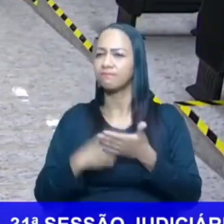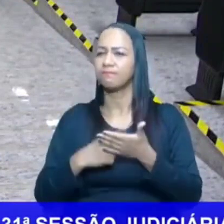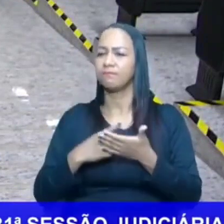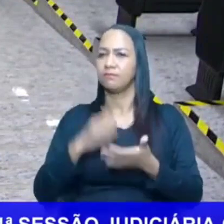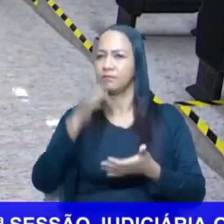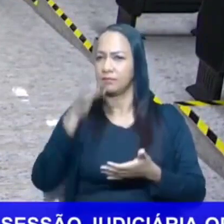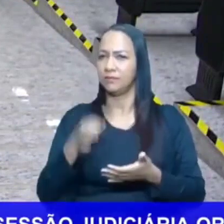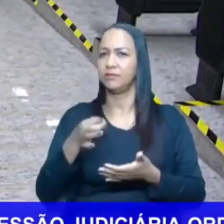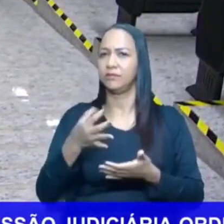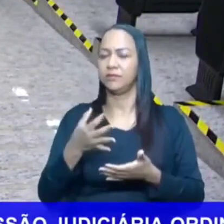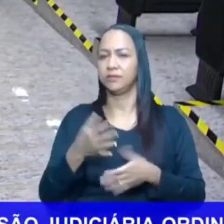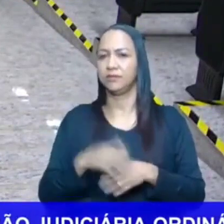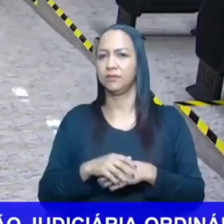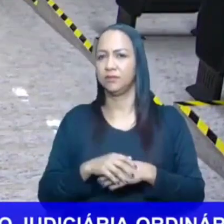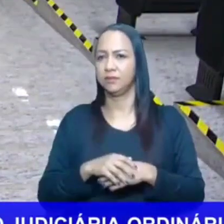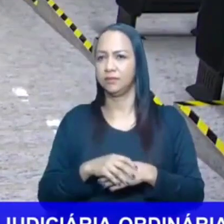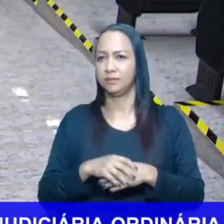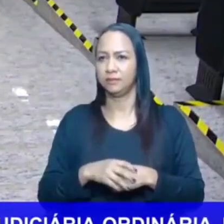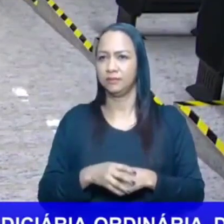seus lugares.